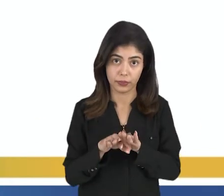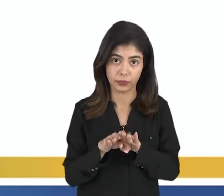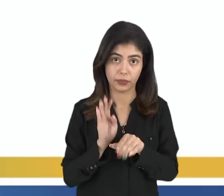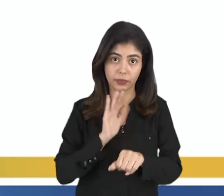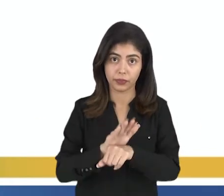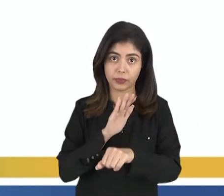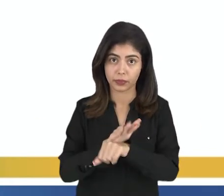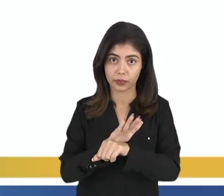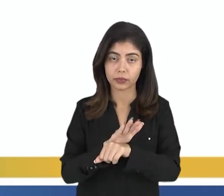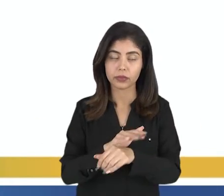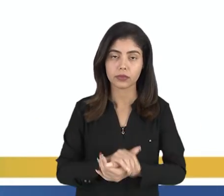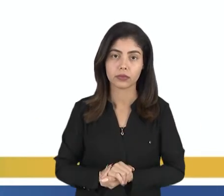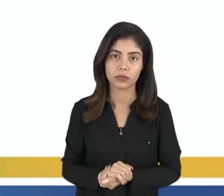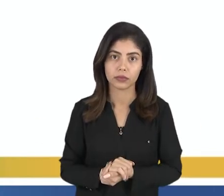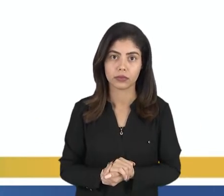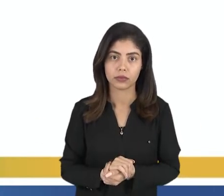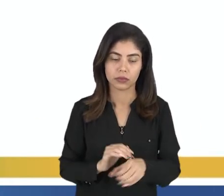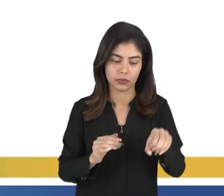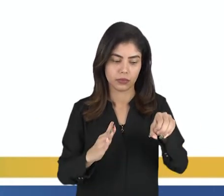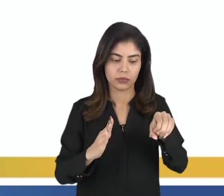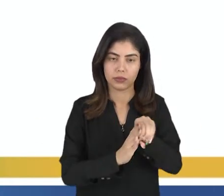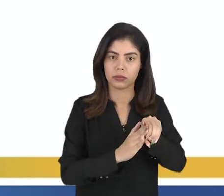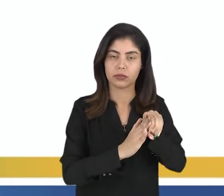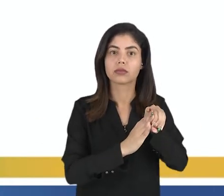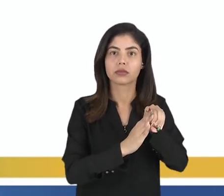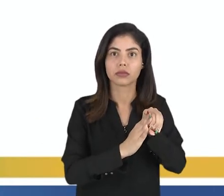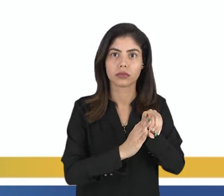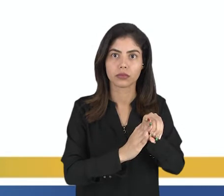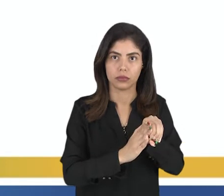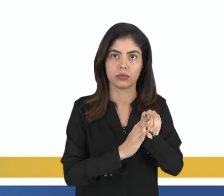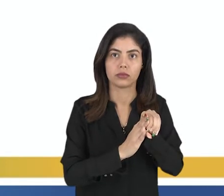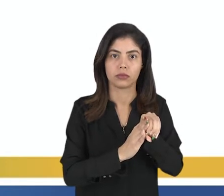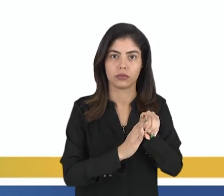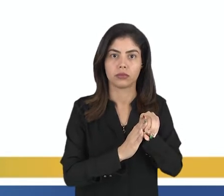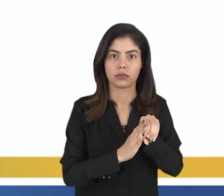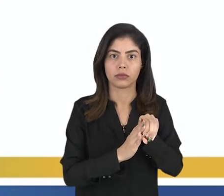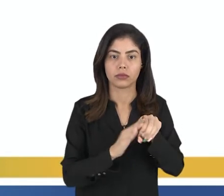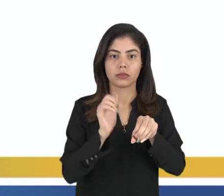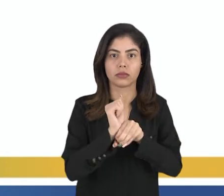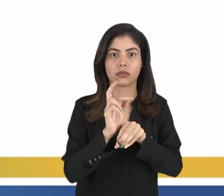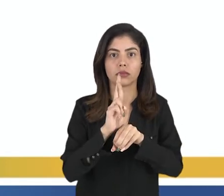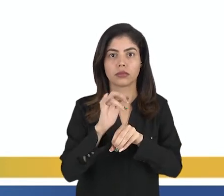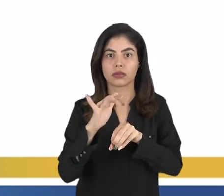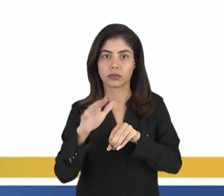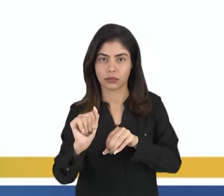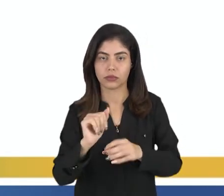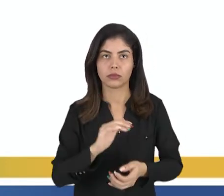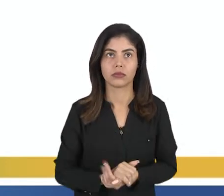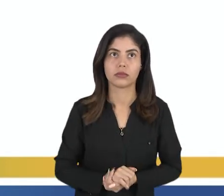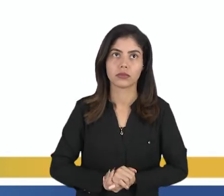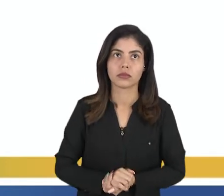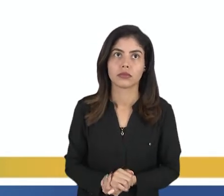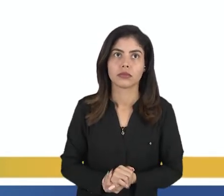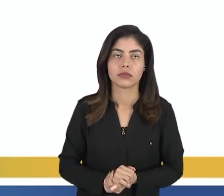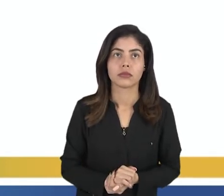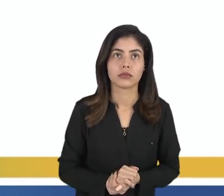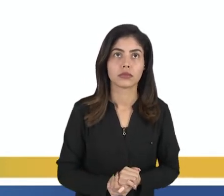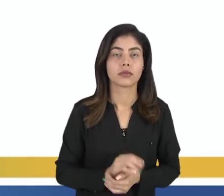também ajuda a entupir, né, de forma mais clara, entupir as nossas artérias e as nossas